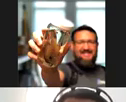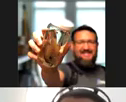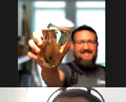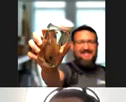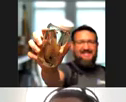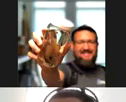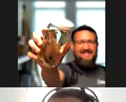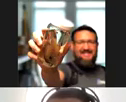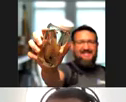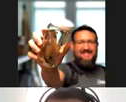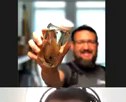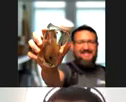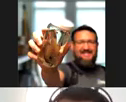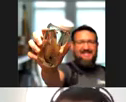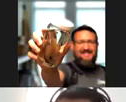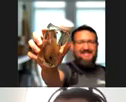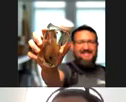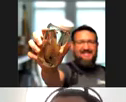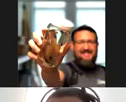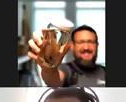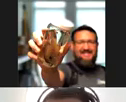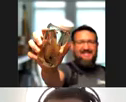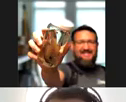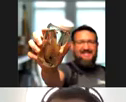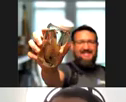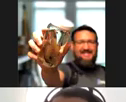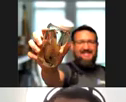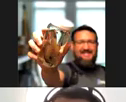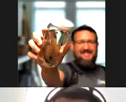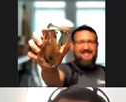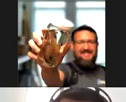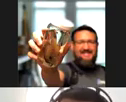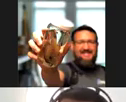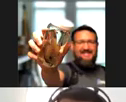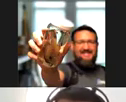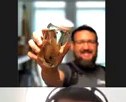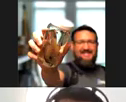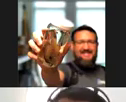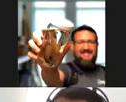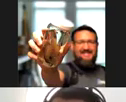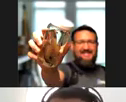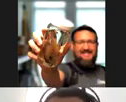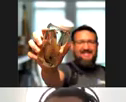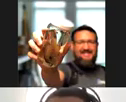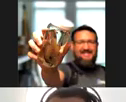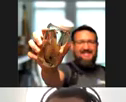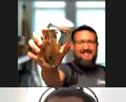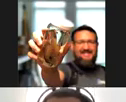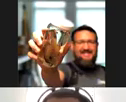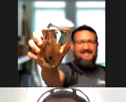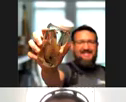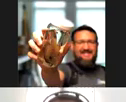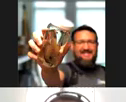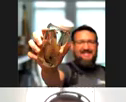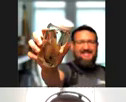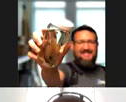eles não estão explicados em entender por que um fenômeno acontece. Eles estão preocupados em conseguir predizer, ter uma acurácia preditiva